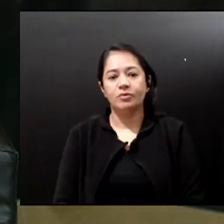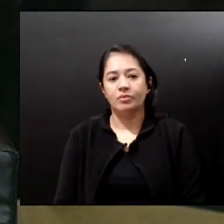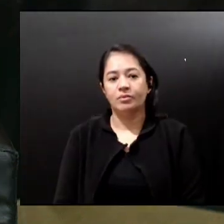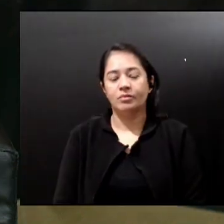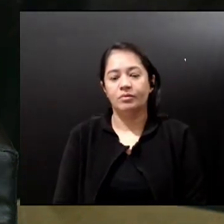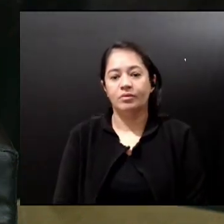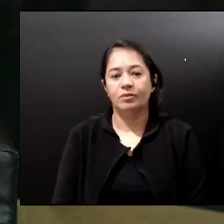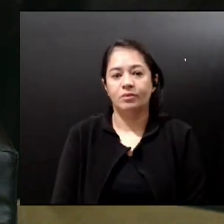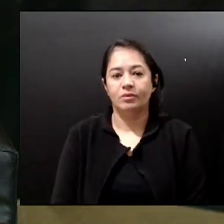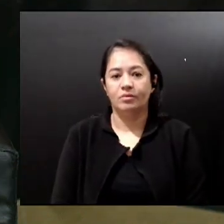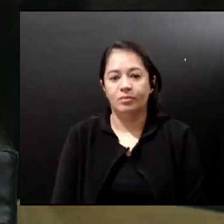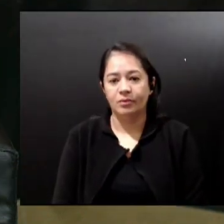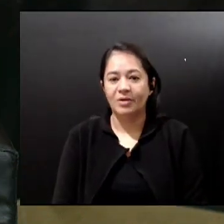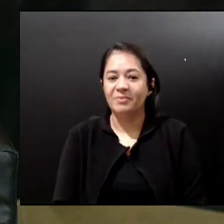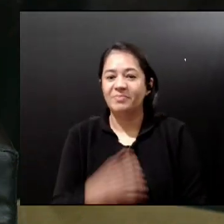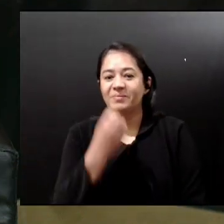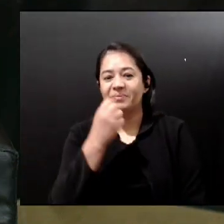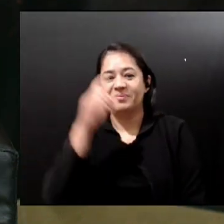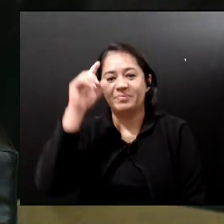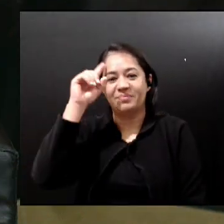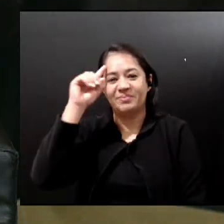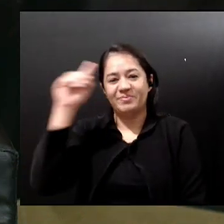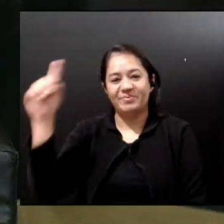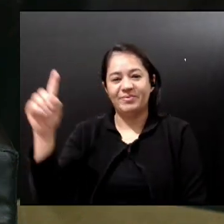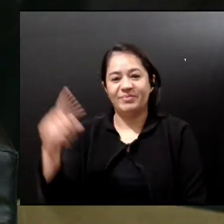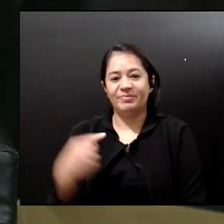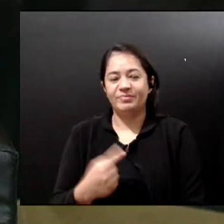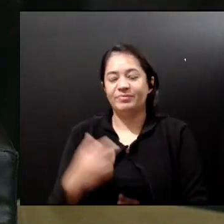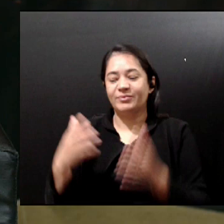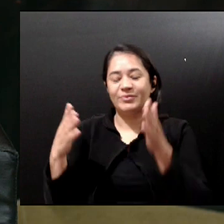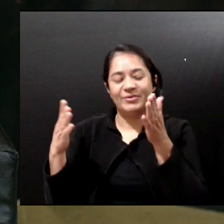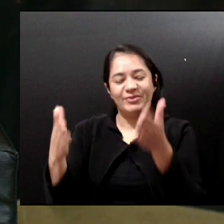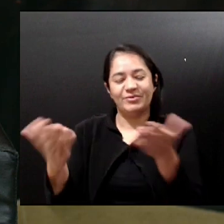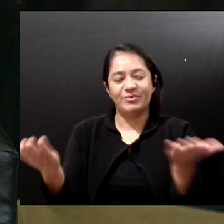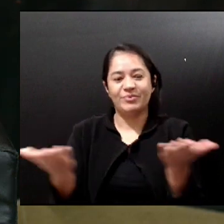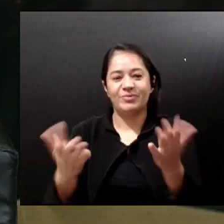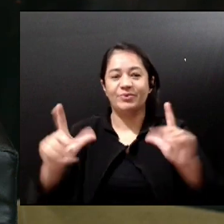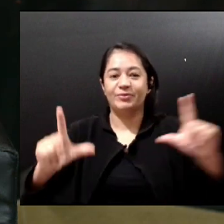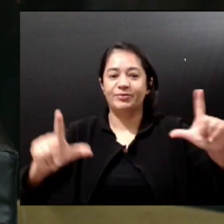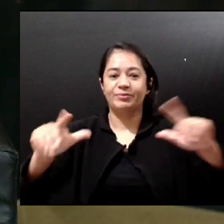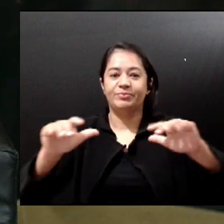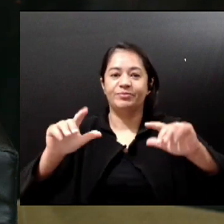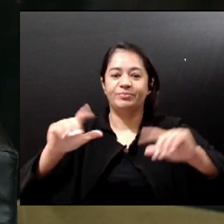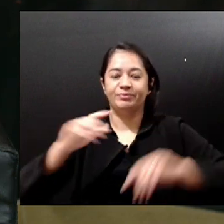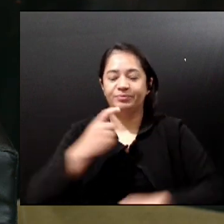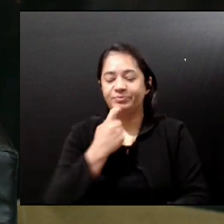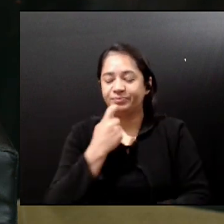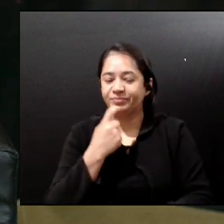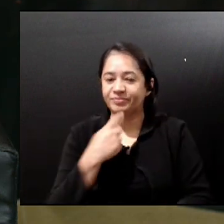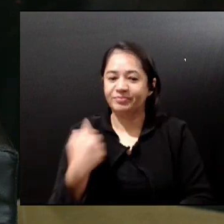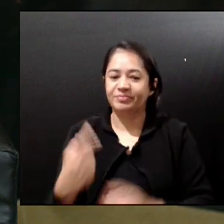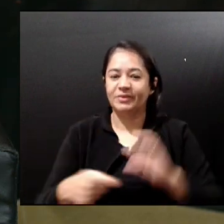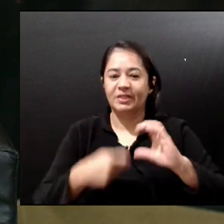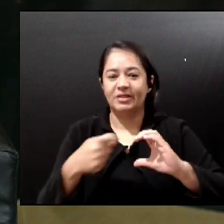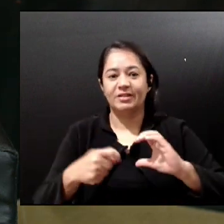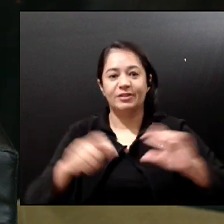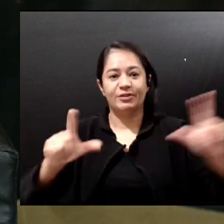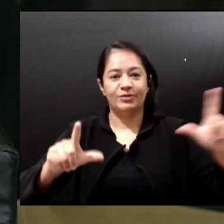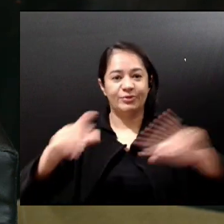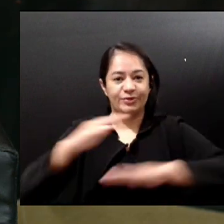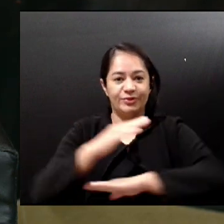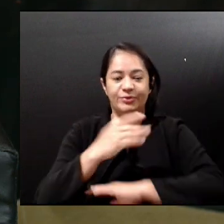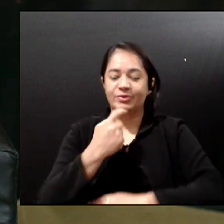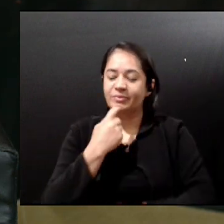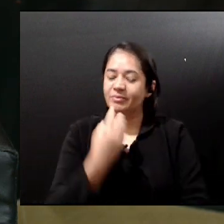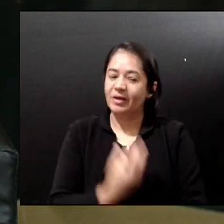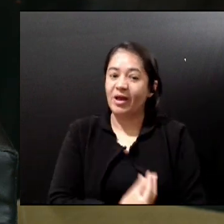Olá, bom dia! Estamos chegando aqui na TV Câmara Campinas, estúdio Câmara no Ar, ao vivo. E você tem